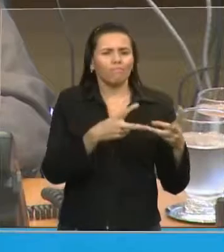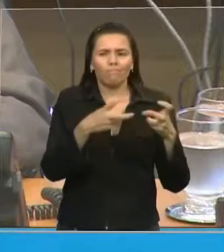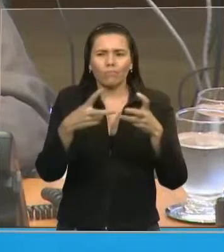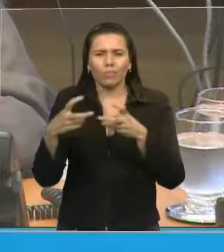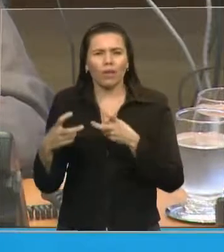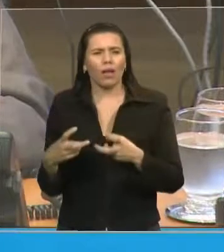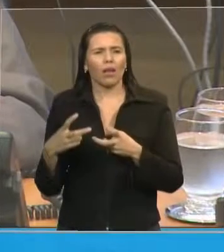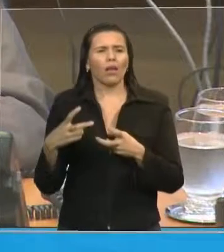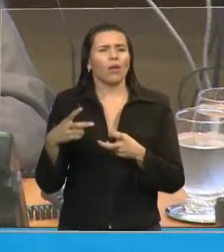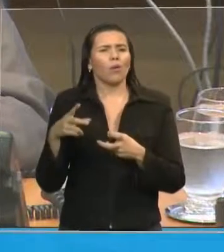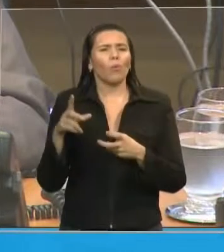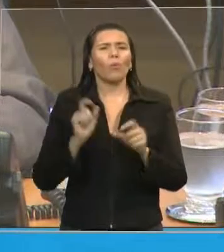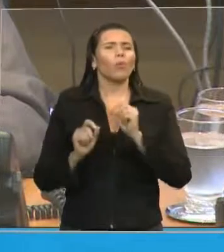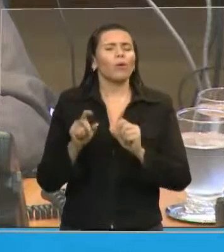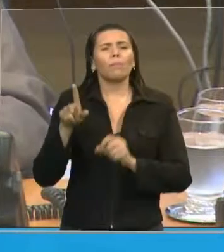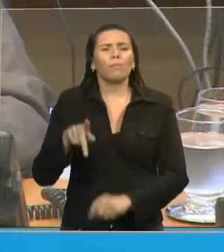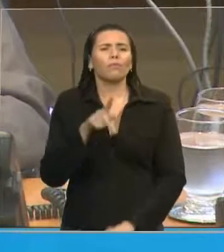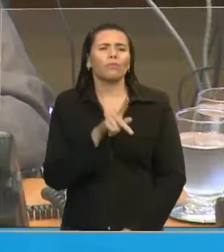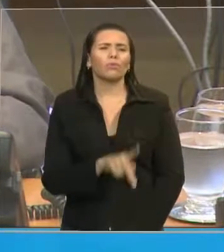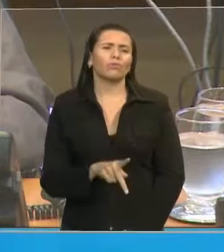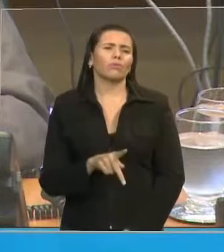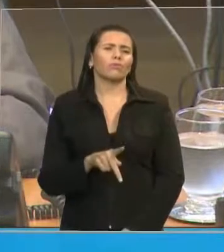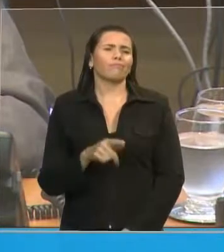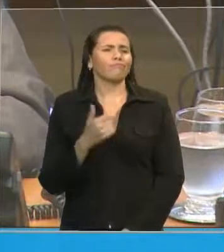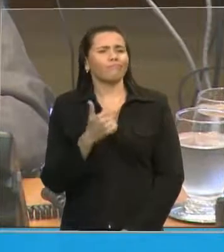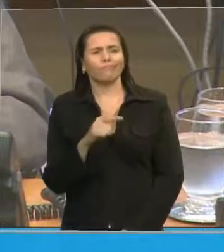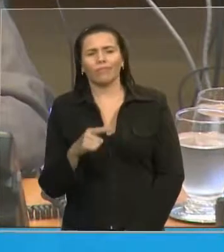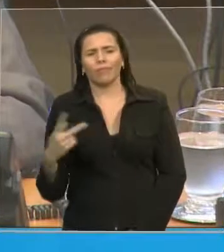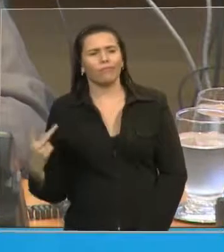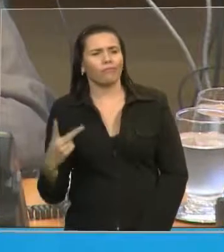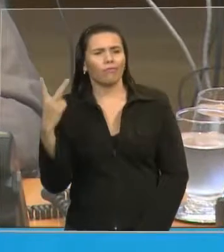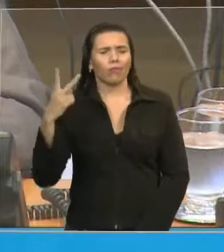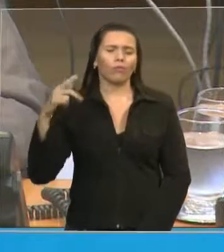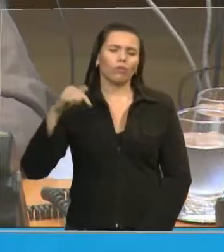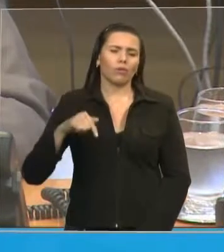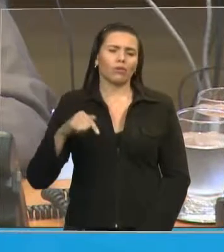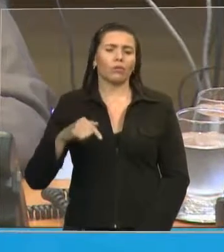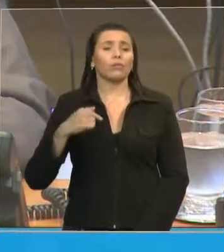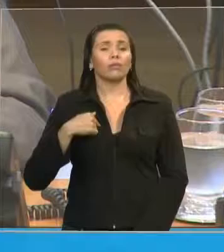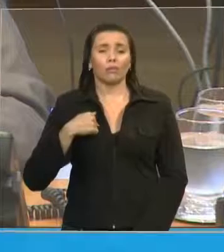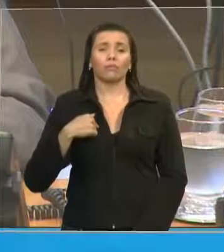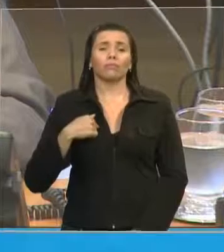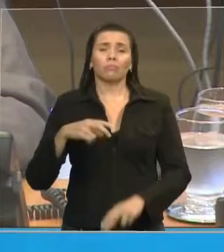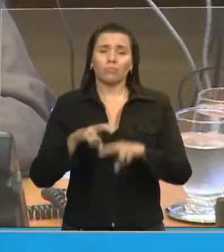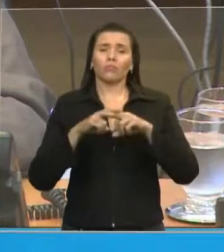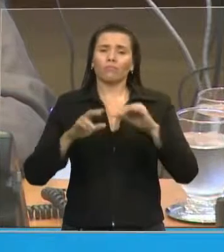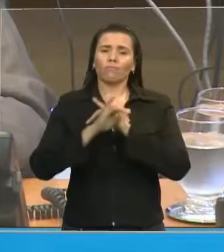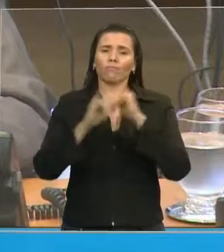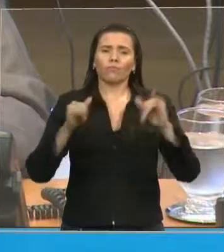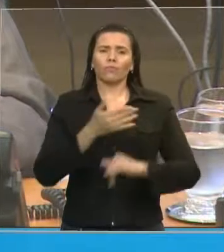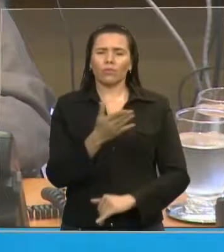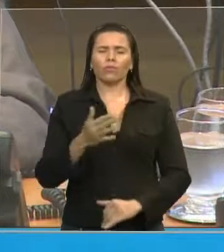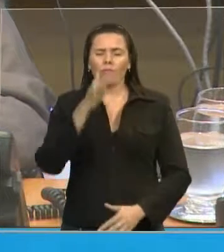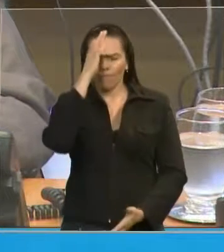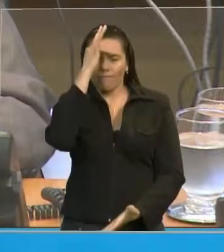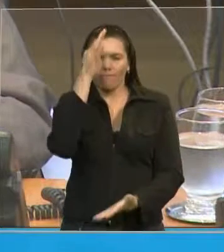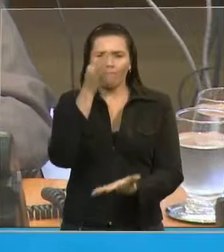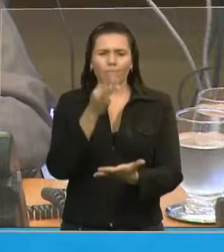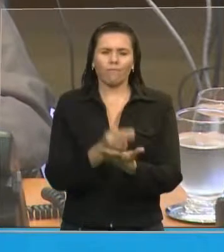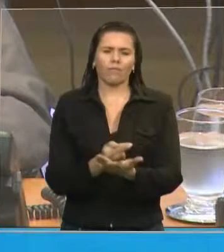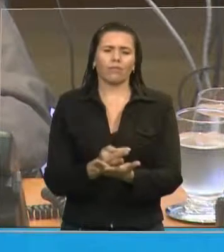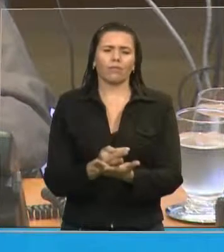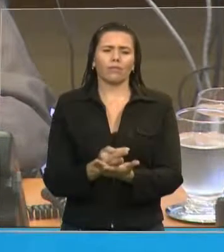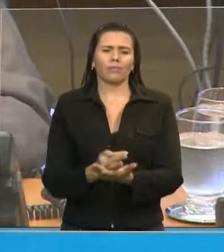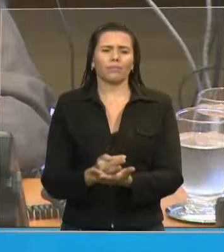onde os professores são tão desvalorizados. A minha palavra a eles é de perseverança. Alimente a